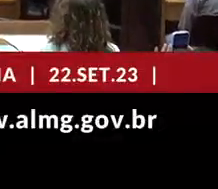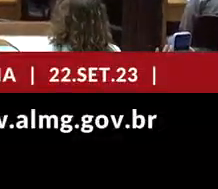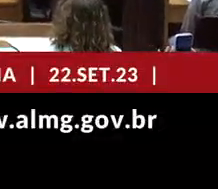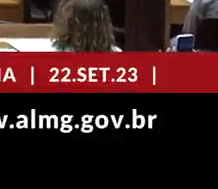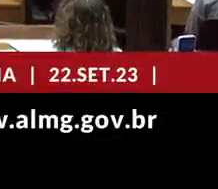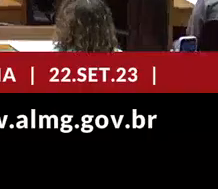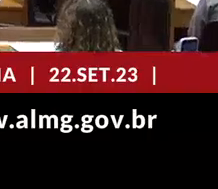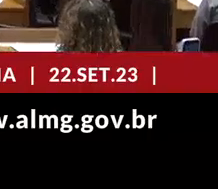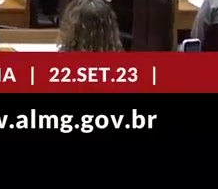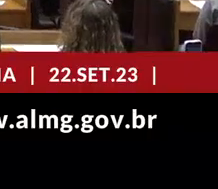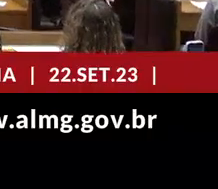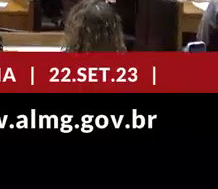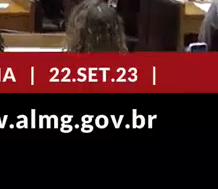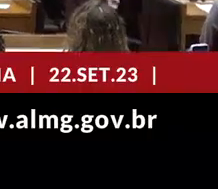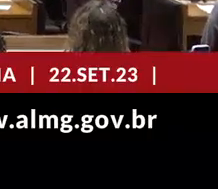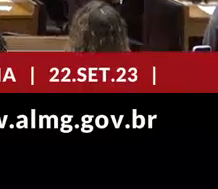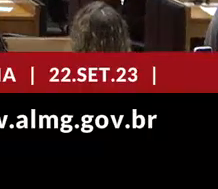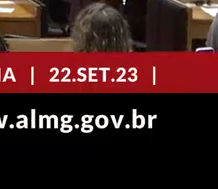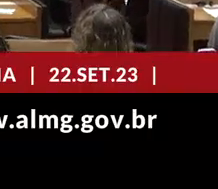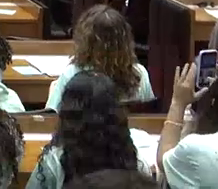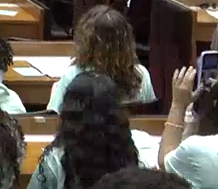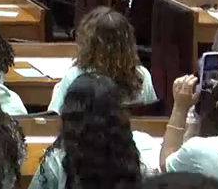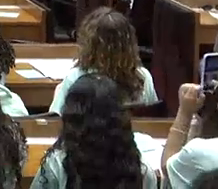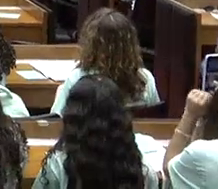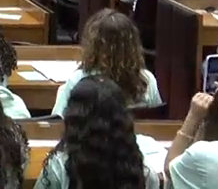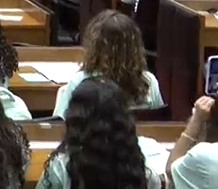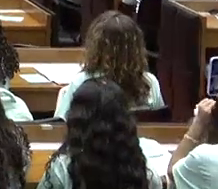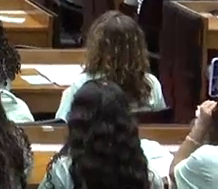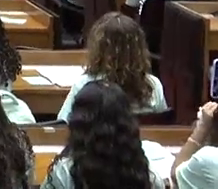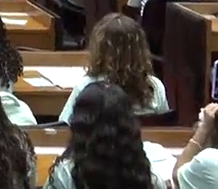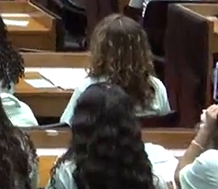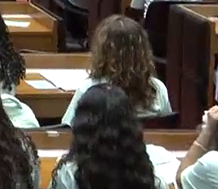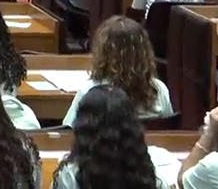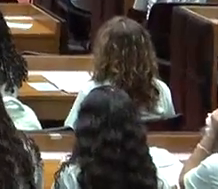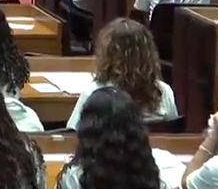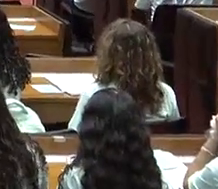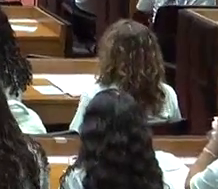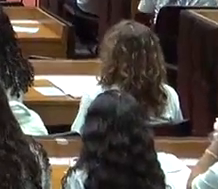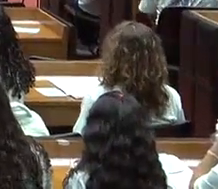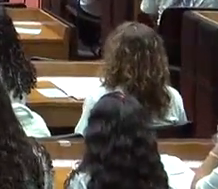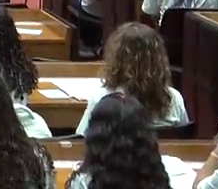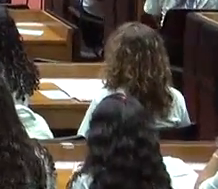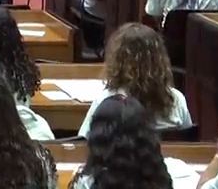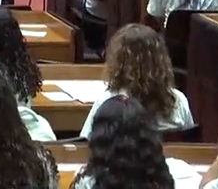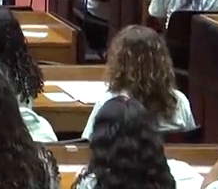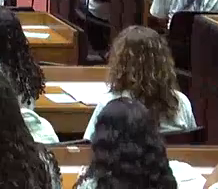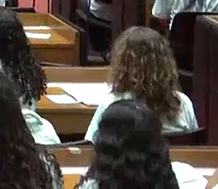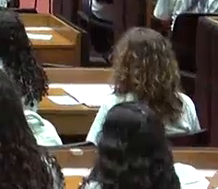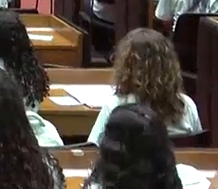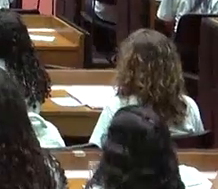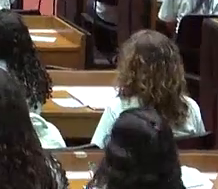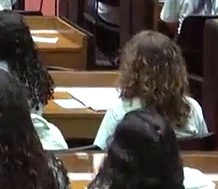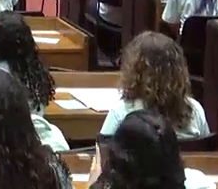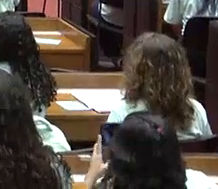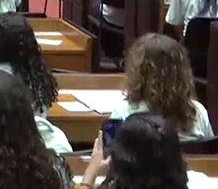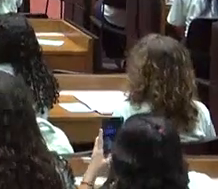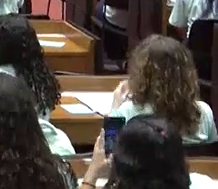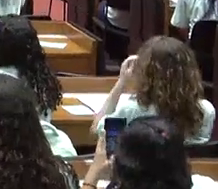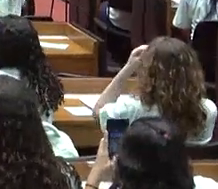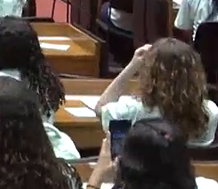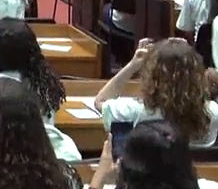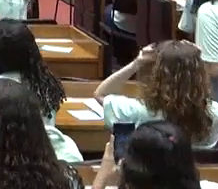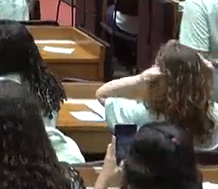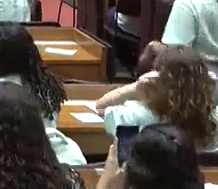e clicar no link ao vivo o presidente do Legislativo Estadual Deputado Tadeu Martins Leite faz neste momento